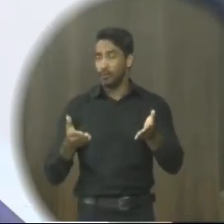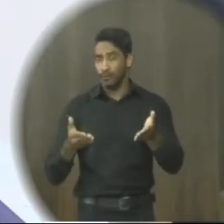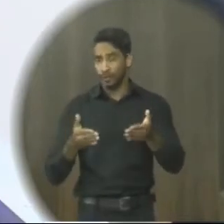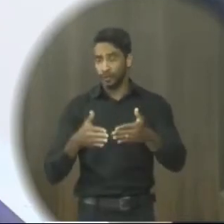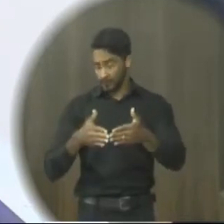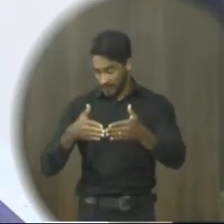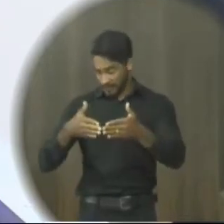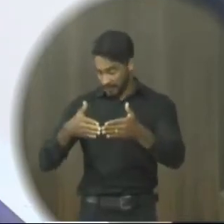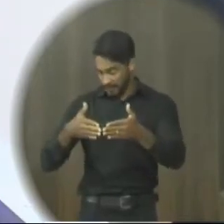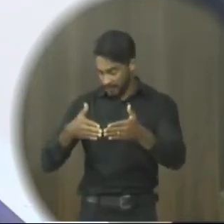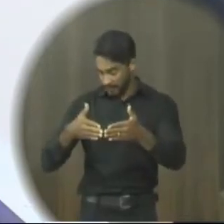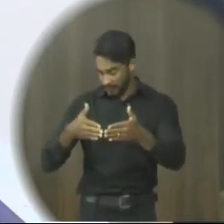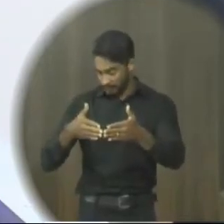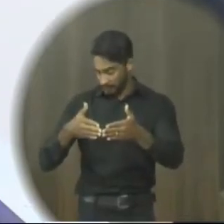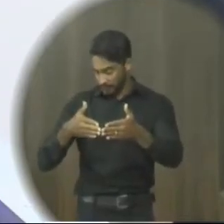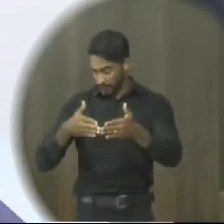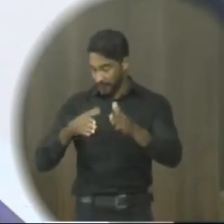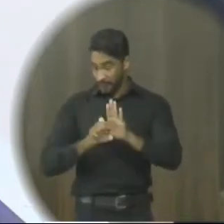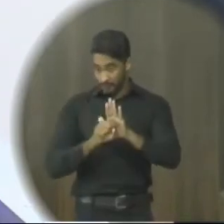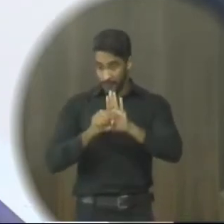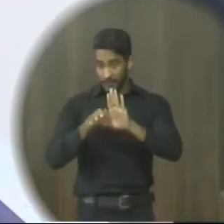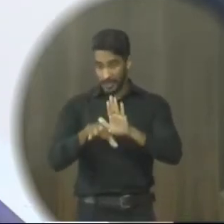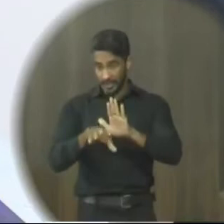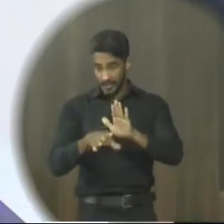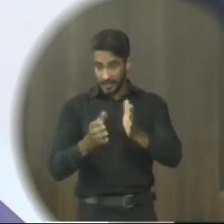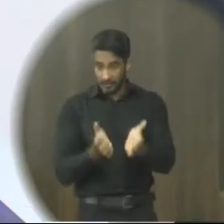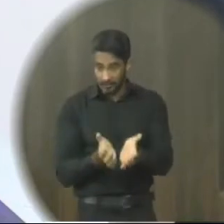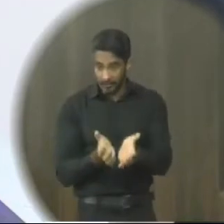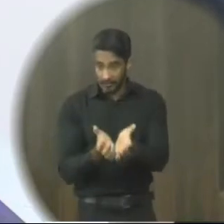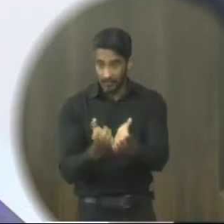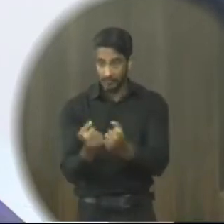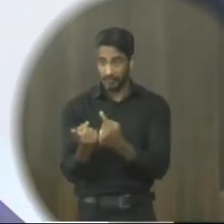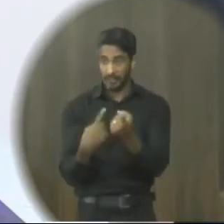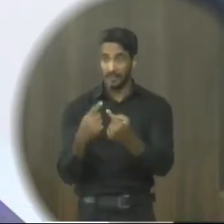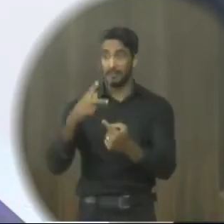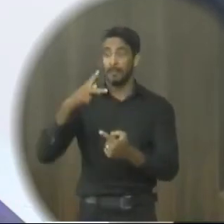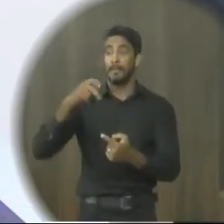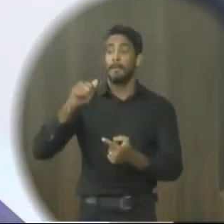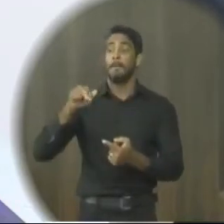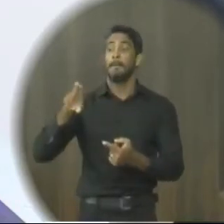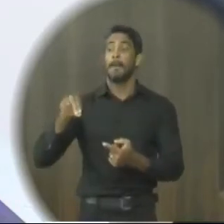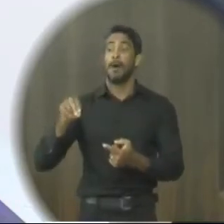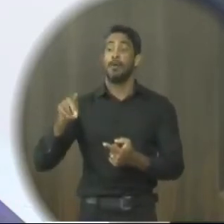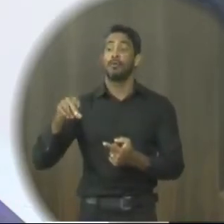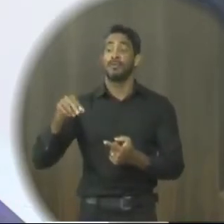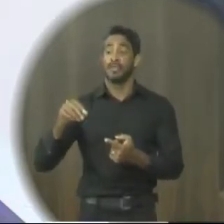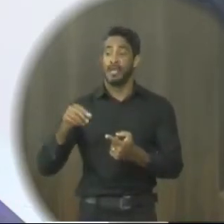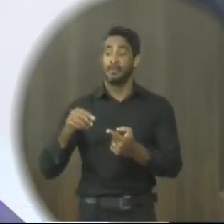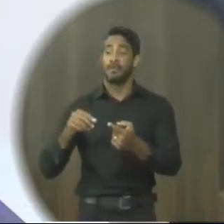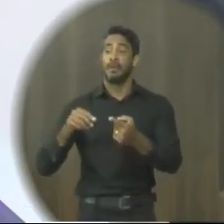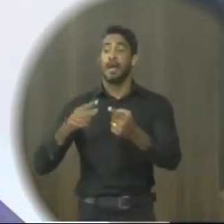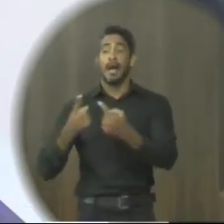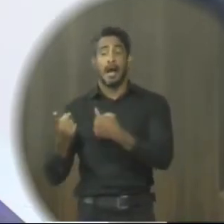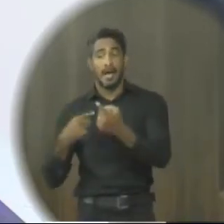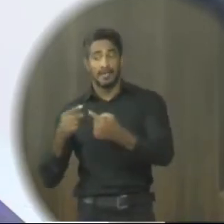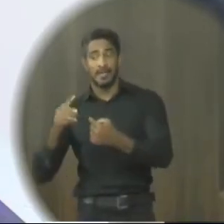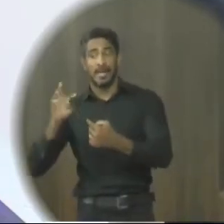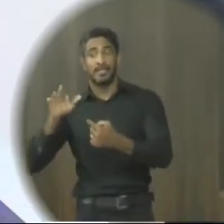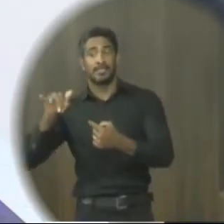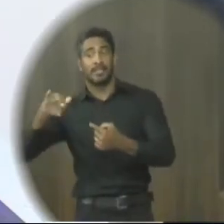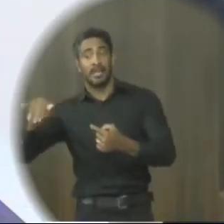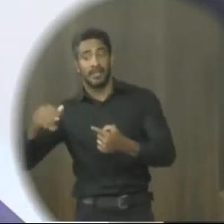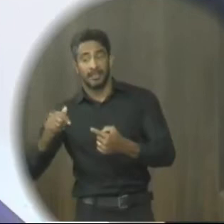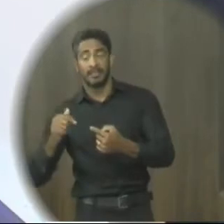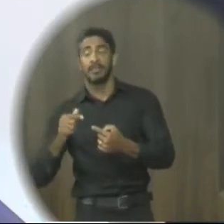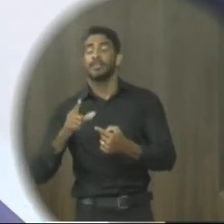de necessidade de patrulhamento da estrada do Paulo Sebre, entre a estrada do Jataí e a fazenda de Senhor Miguel.